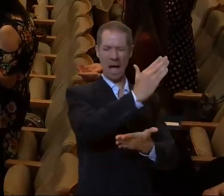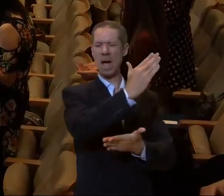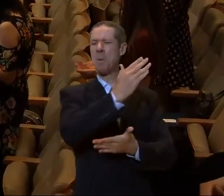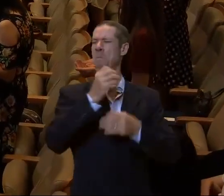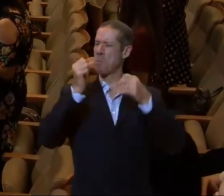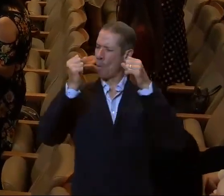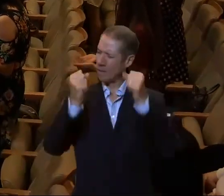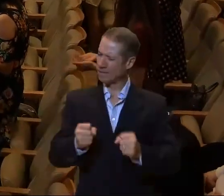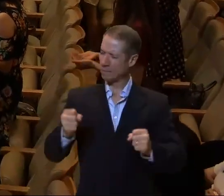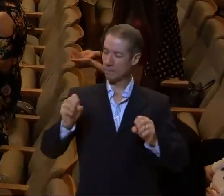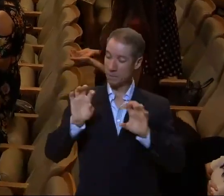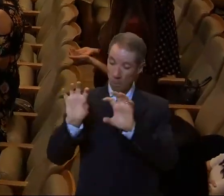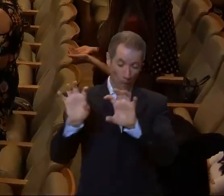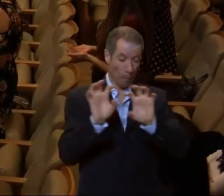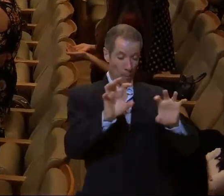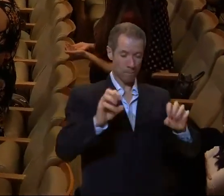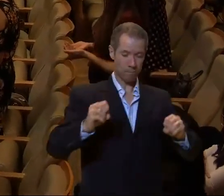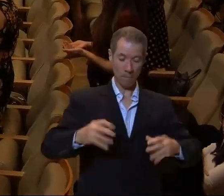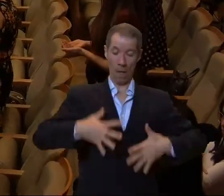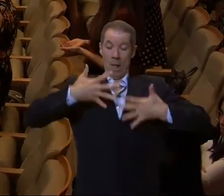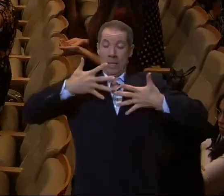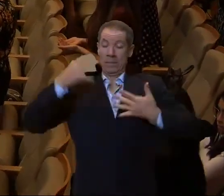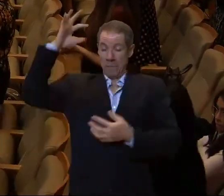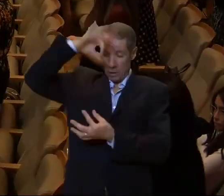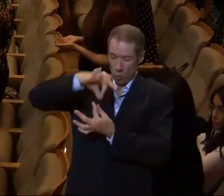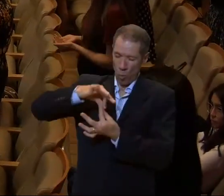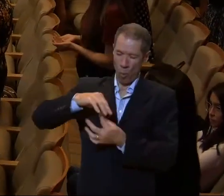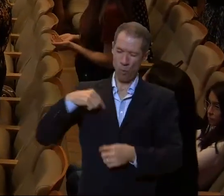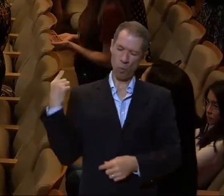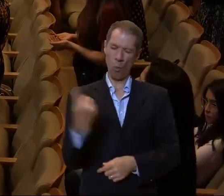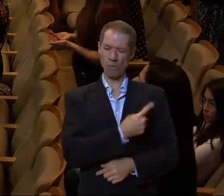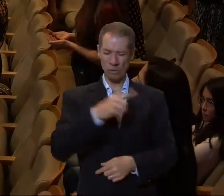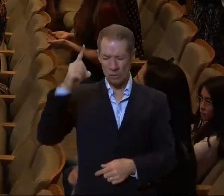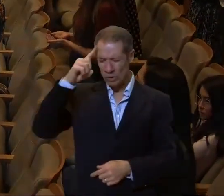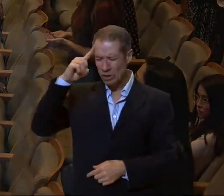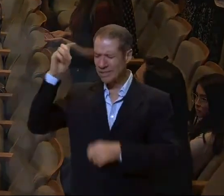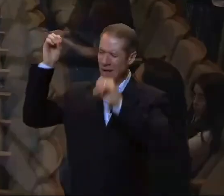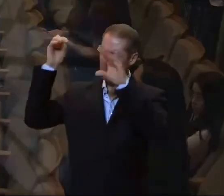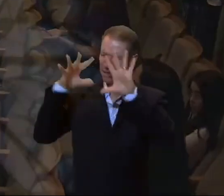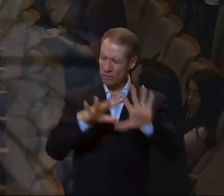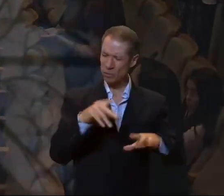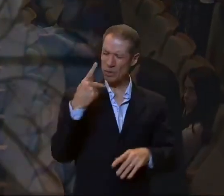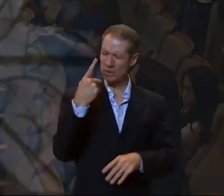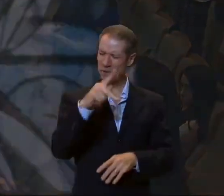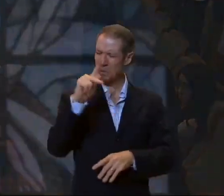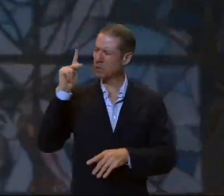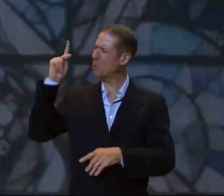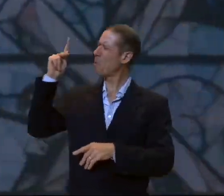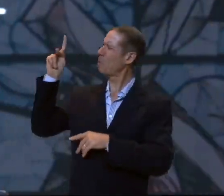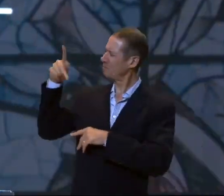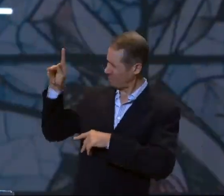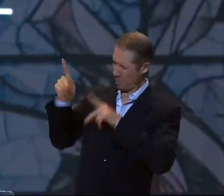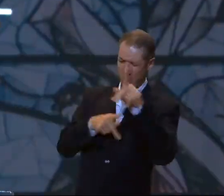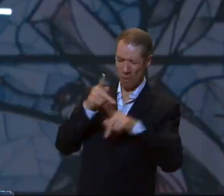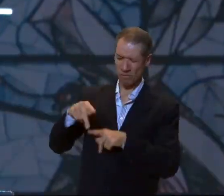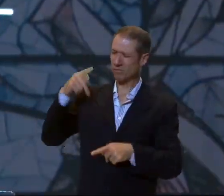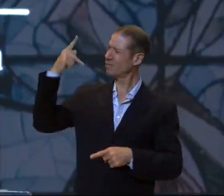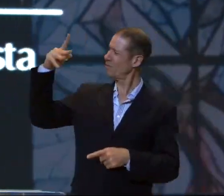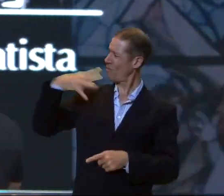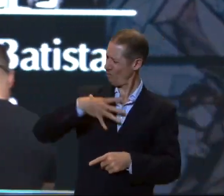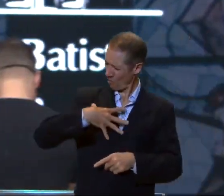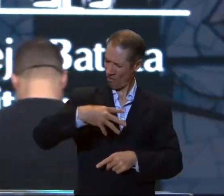ver um despertamento espiritual acontecendo em nossos dias. Abençoa o teu povo, abençoa os teus